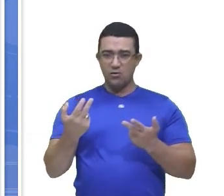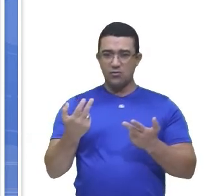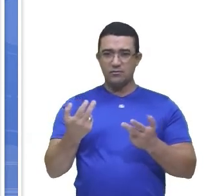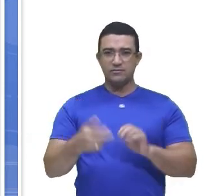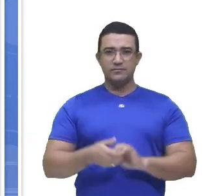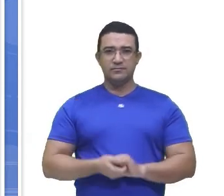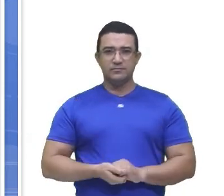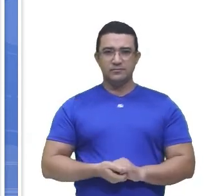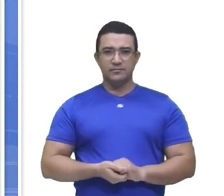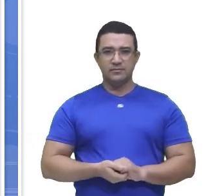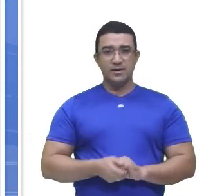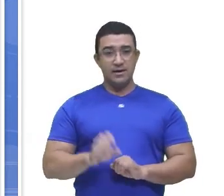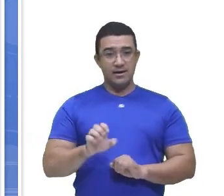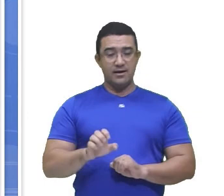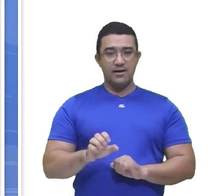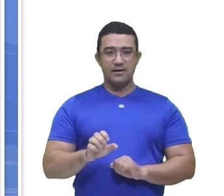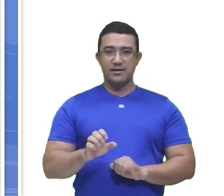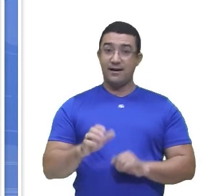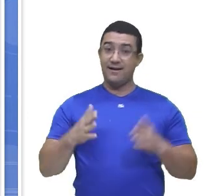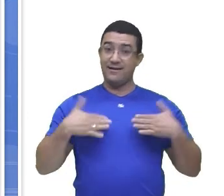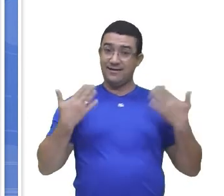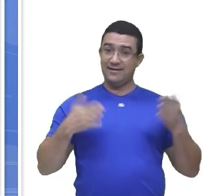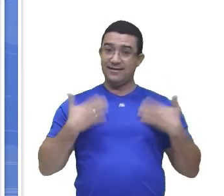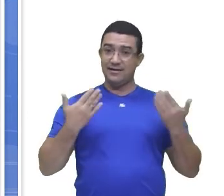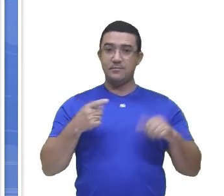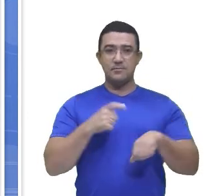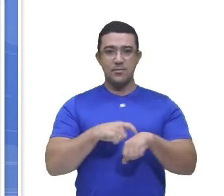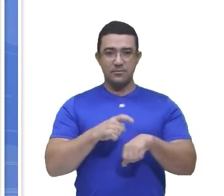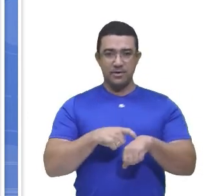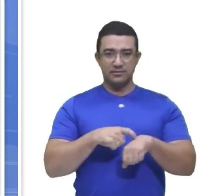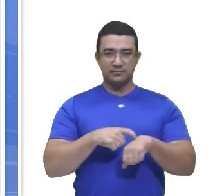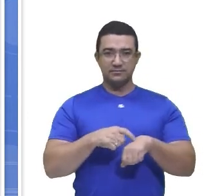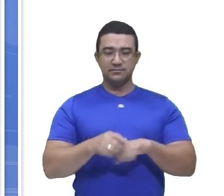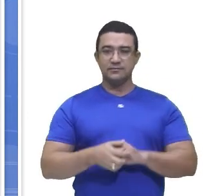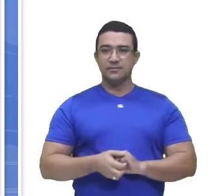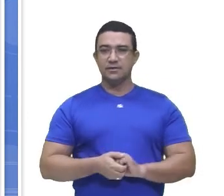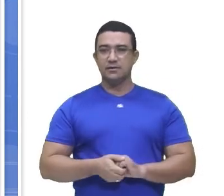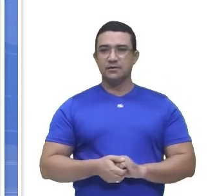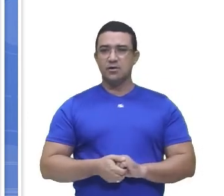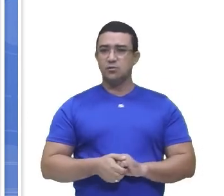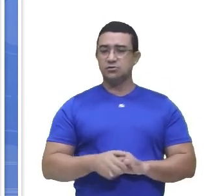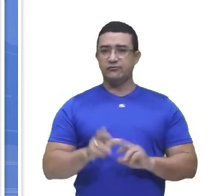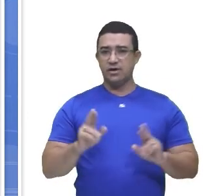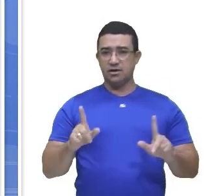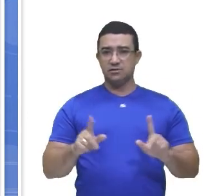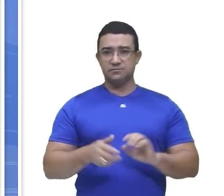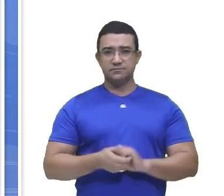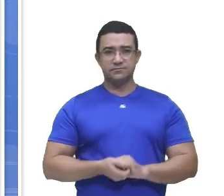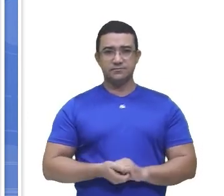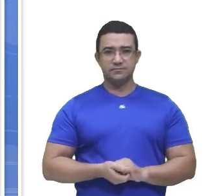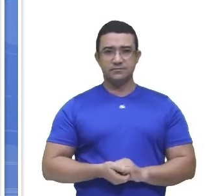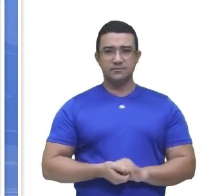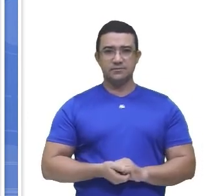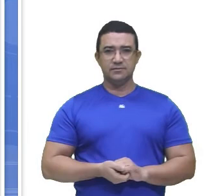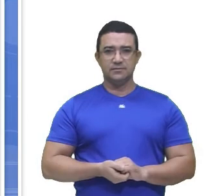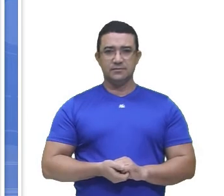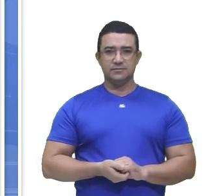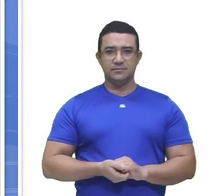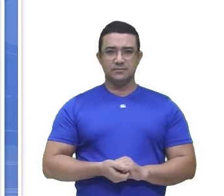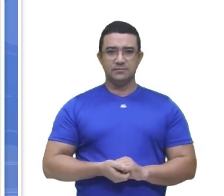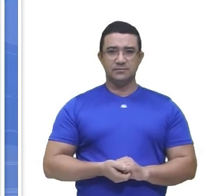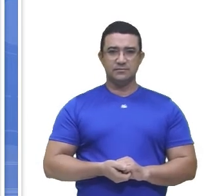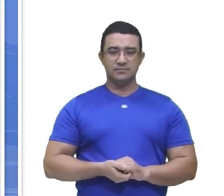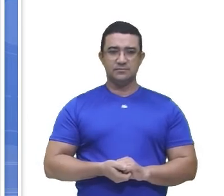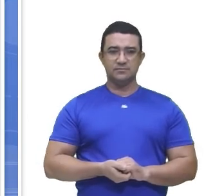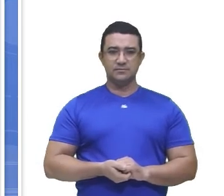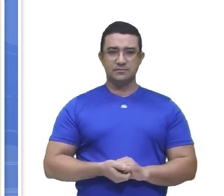aí. A última, alegria, nós falamos, alegria também, momento, e só sobrou a B. No português, elogio,